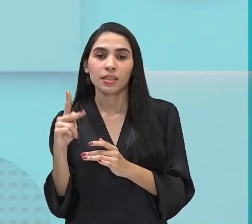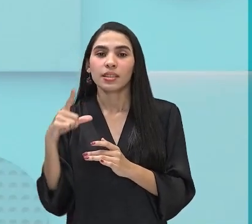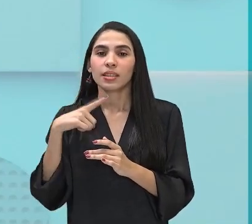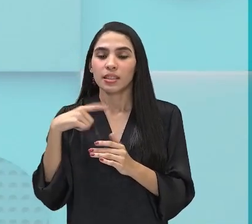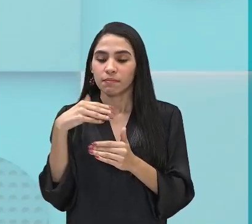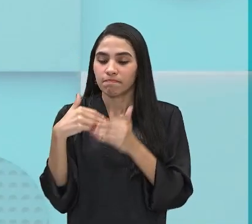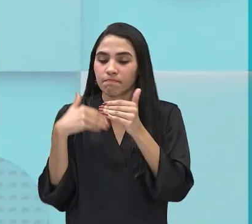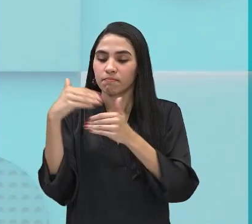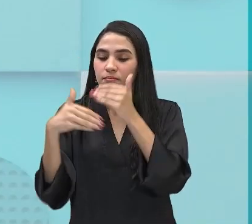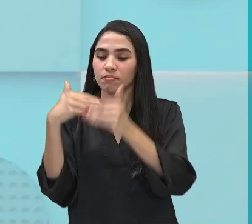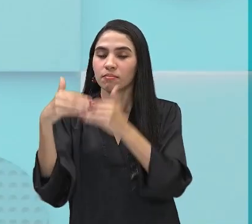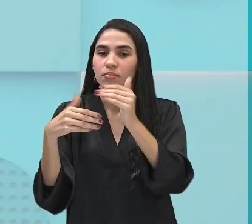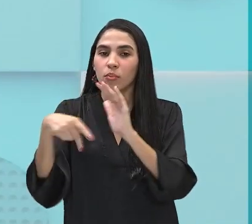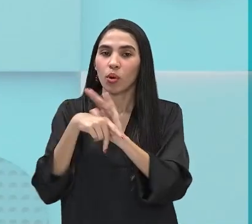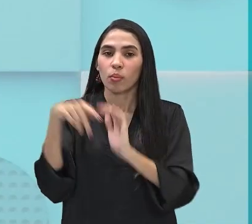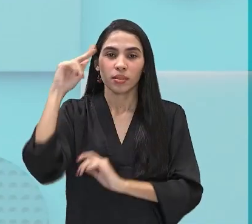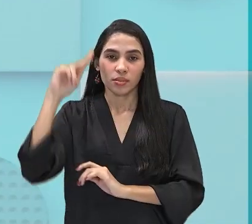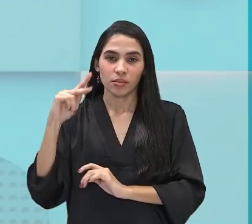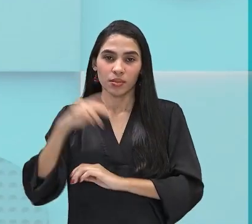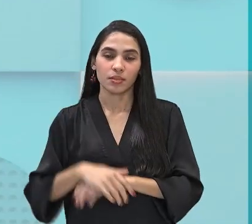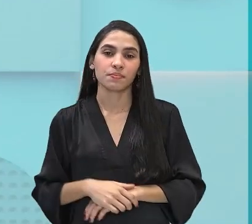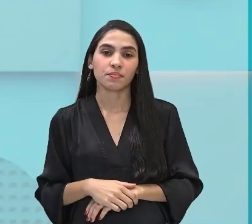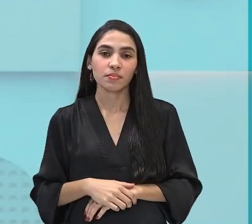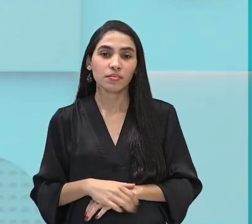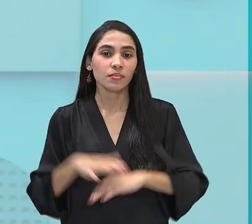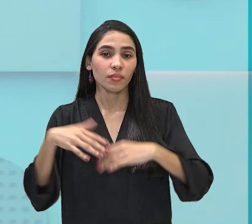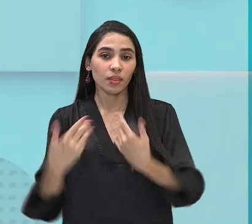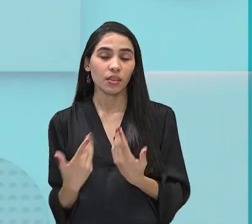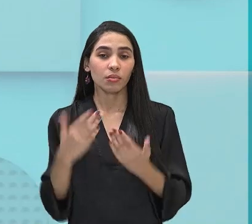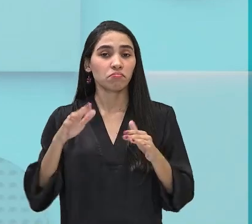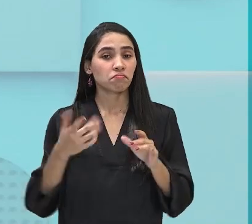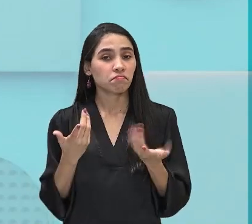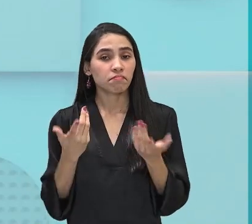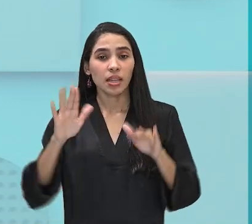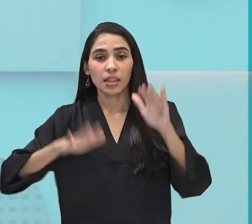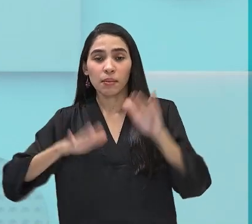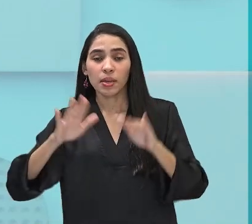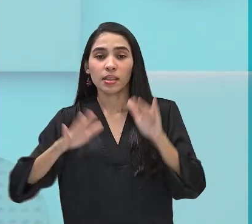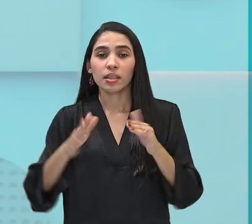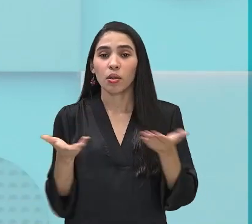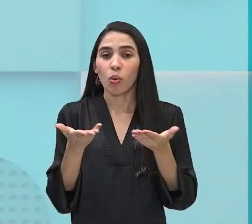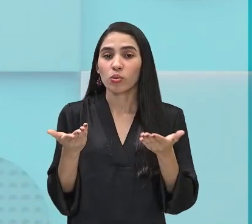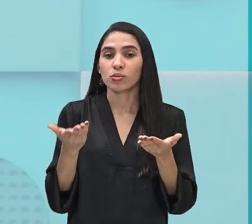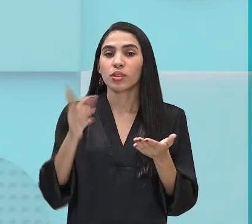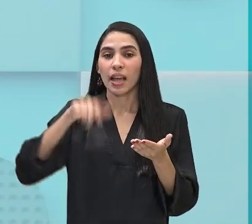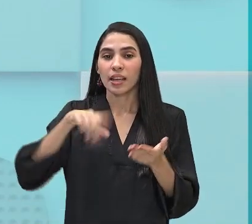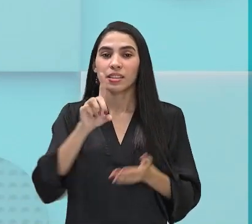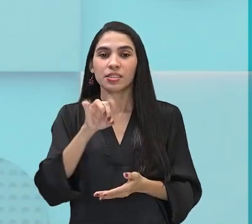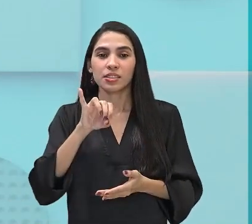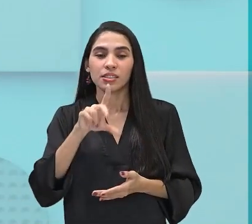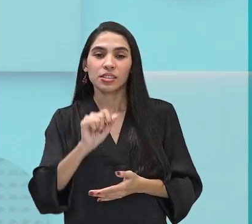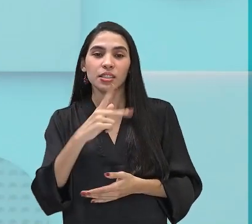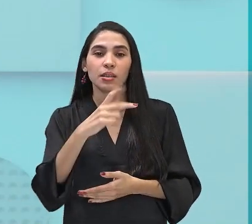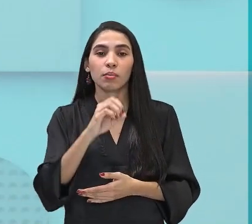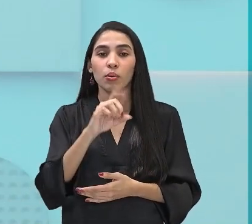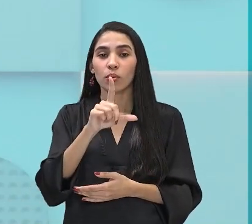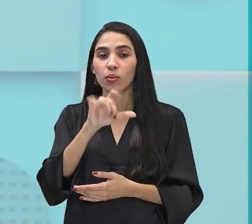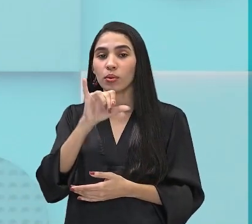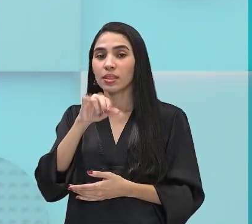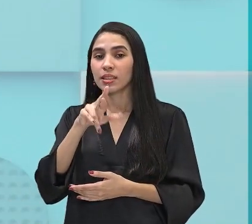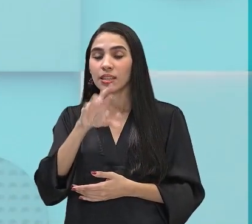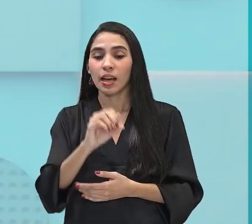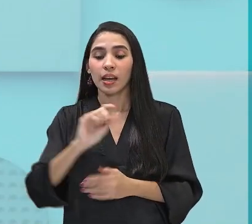constitui a matéria-prima da história. Então, no que depender de mim, hoje é dia de Apolinária. O primeiro